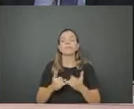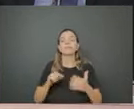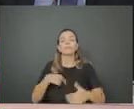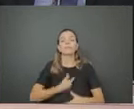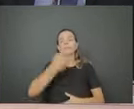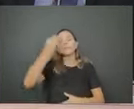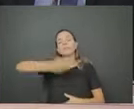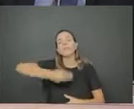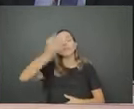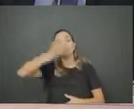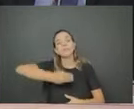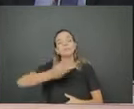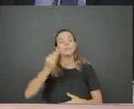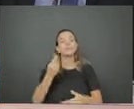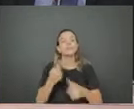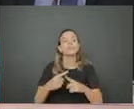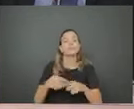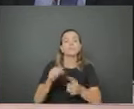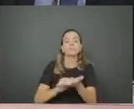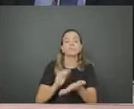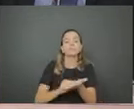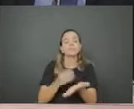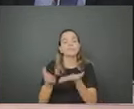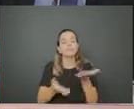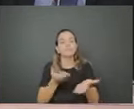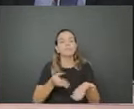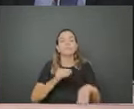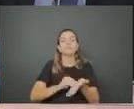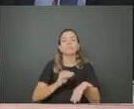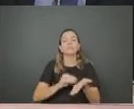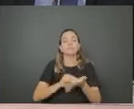da falta de assistência social, em alguns casos,